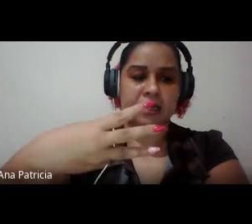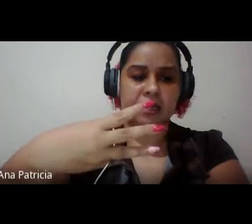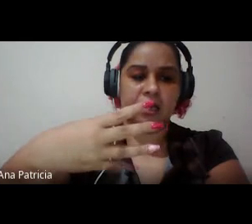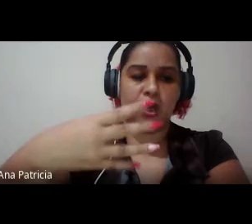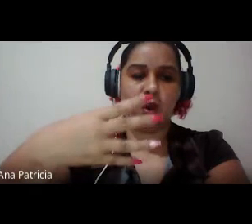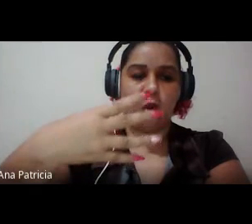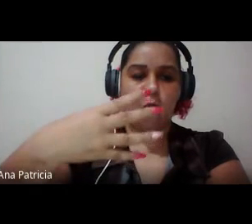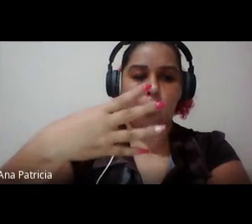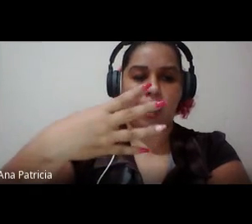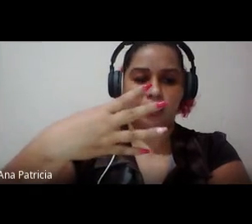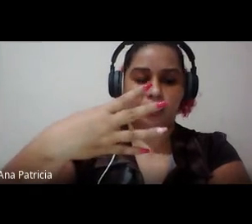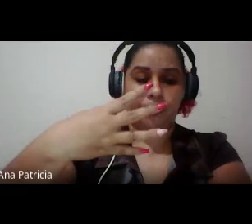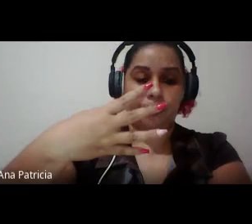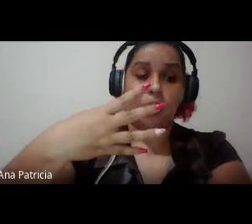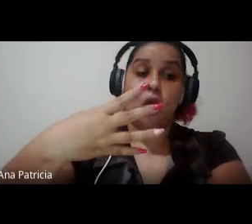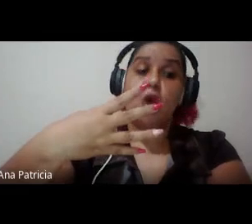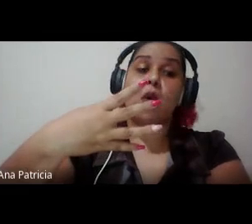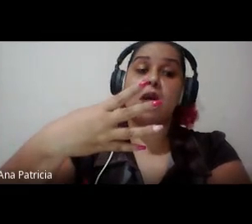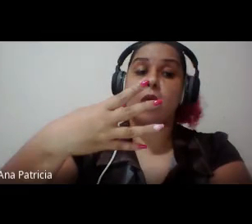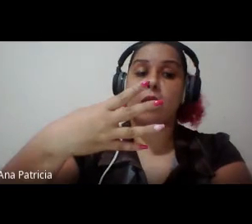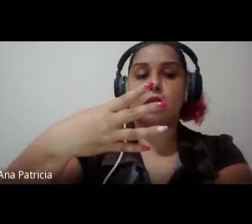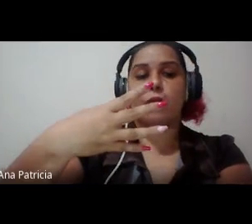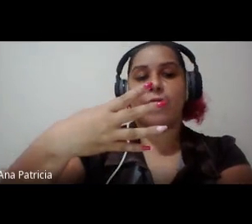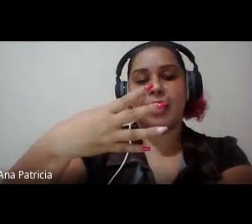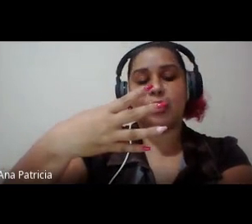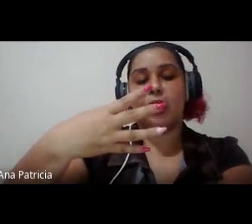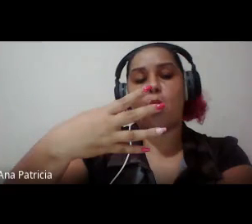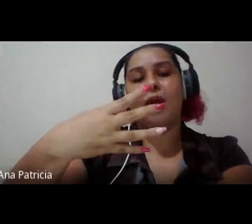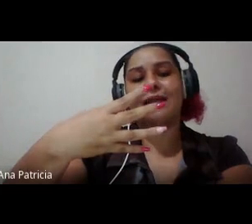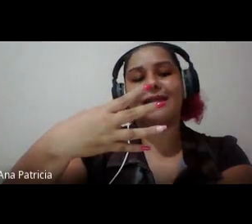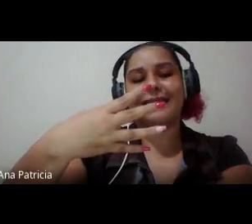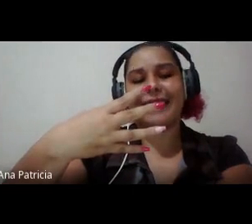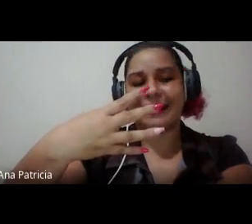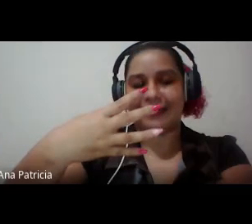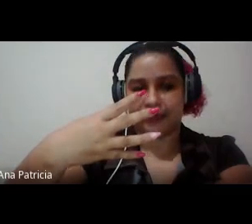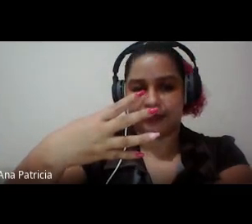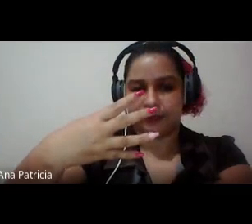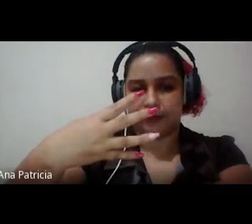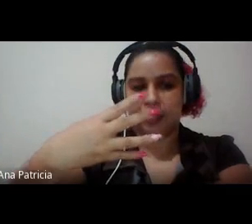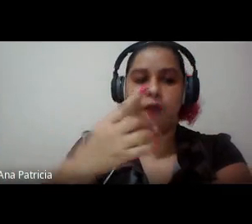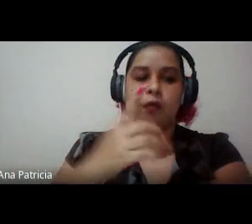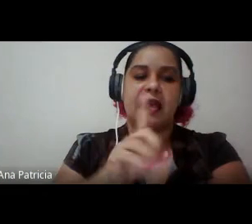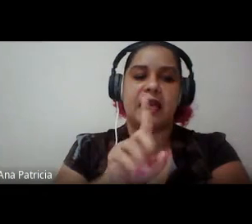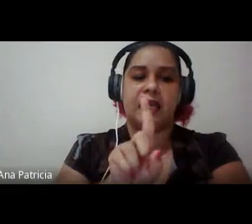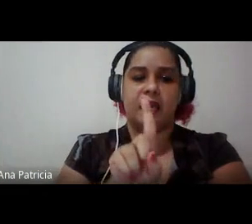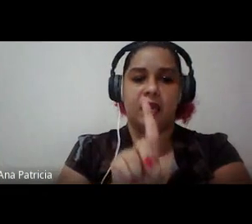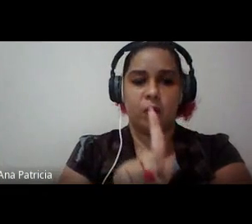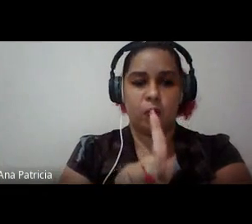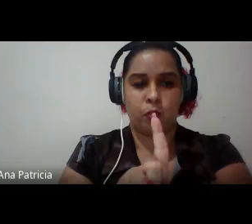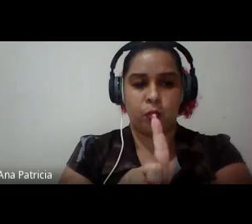3, 4. Quando eu estou falando de quantidade, eu vou usar